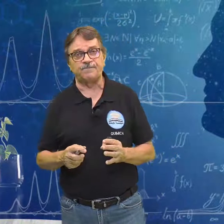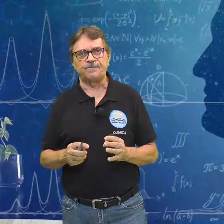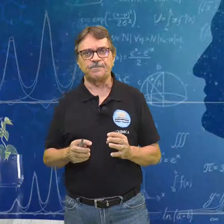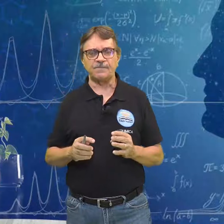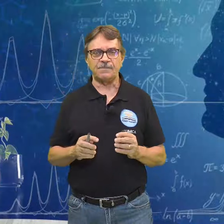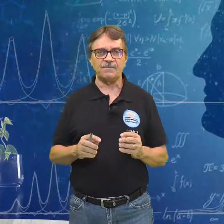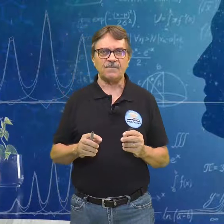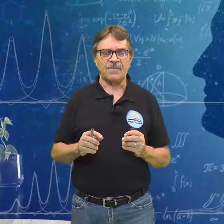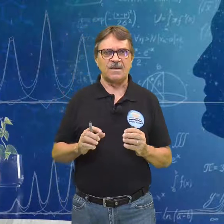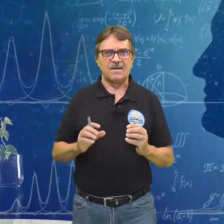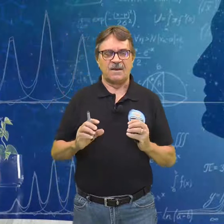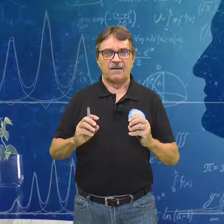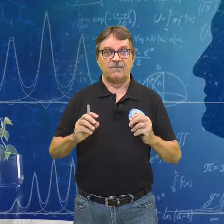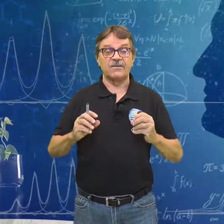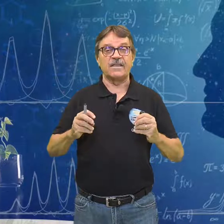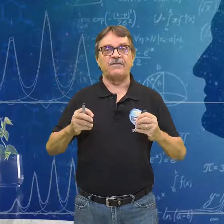só.